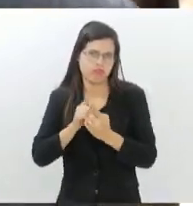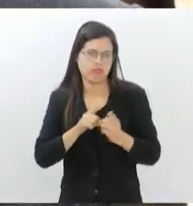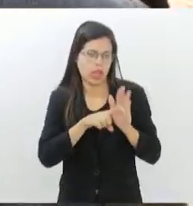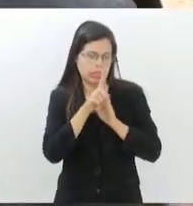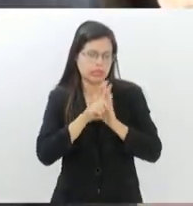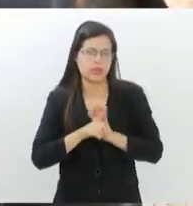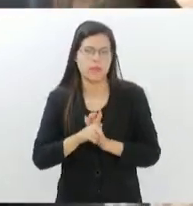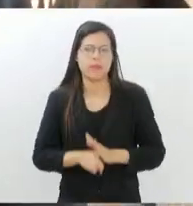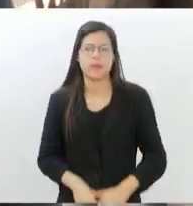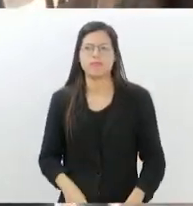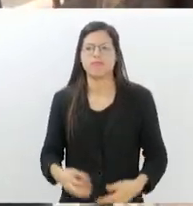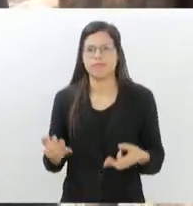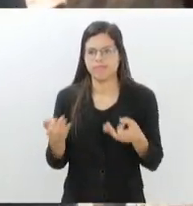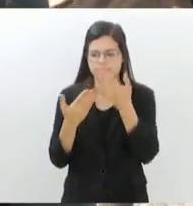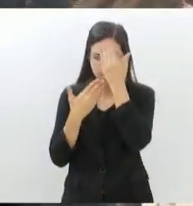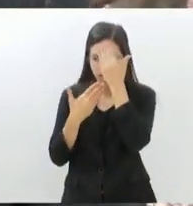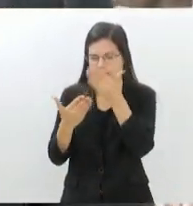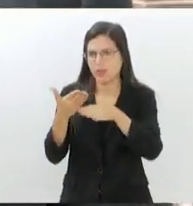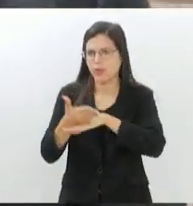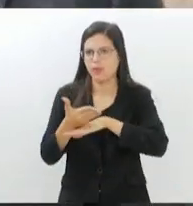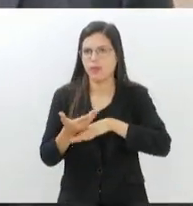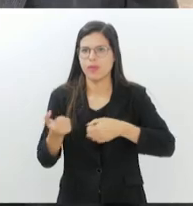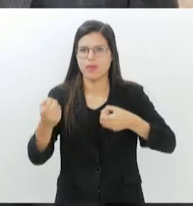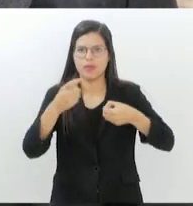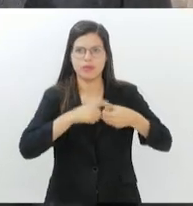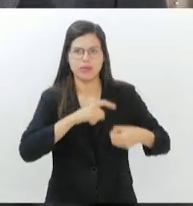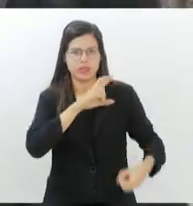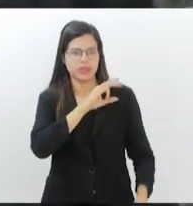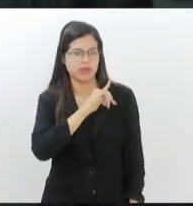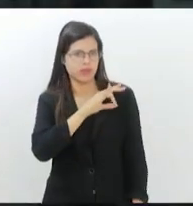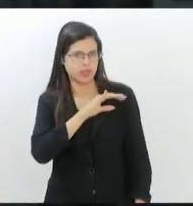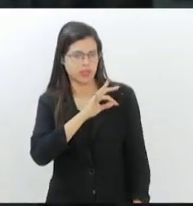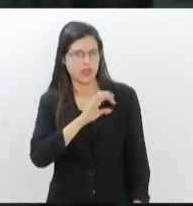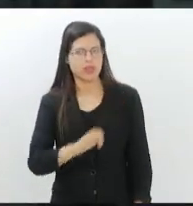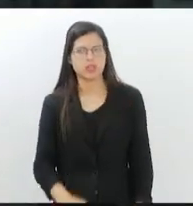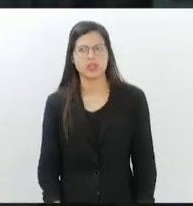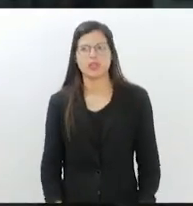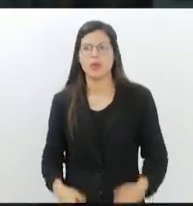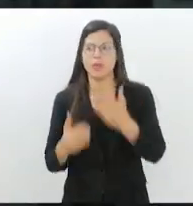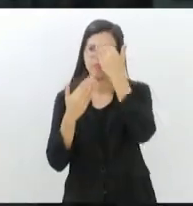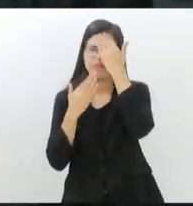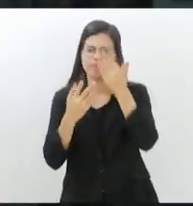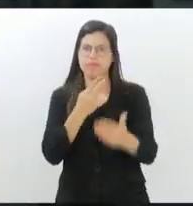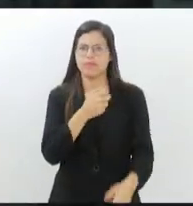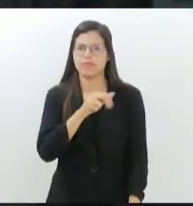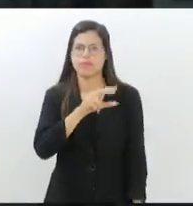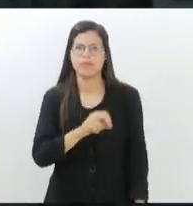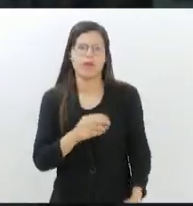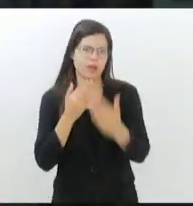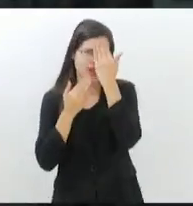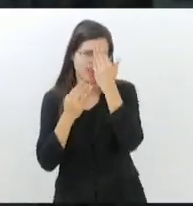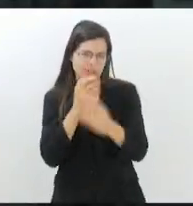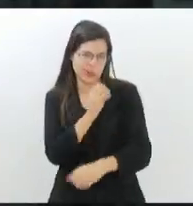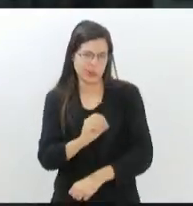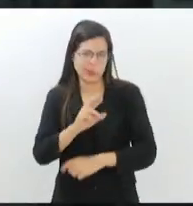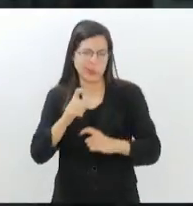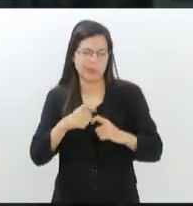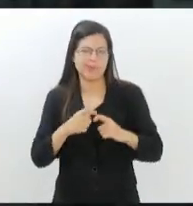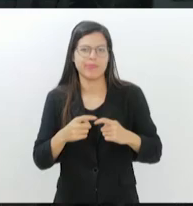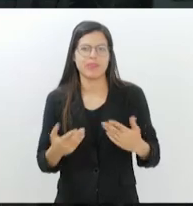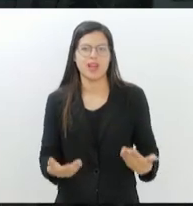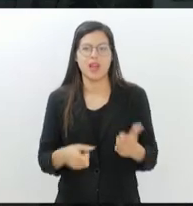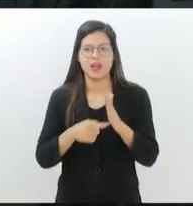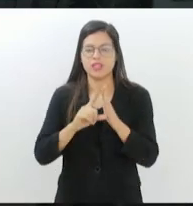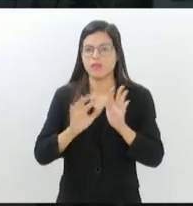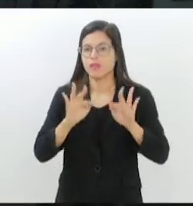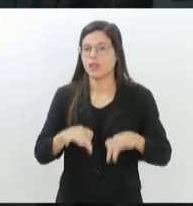Muito obrigado pela sua participação. Vicente, volto com você no estúdio. Obrigado, PV. Agradeço ao doutor Lucílio. E antes de encerrar, vamos